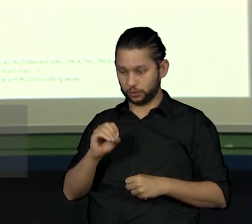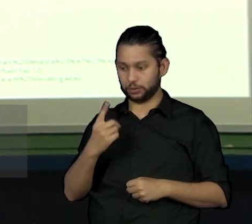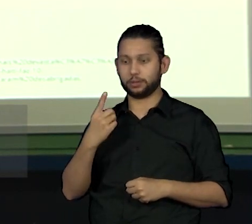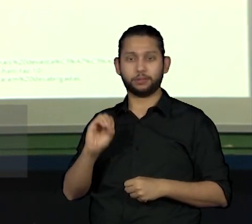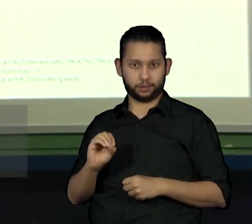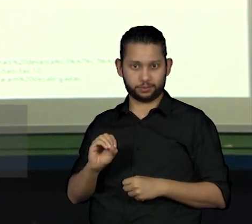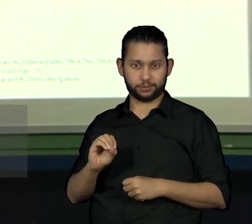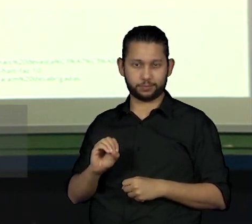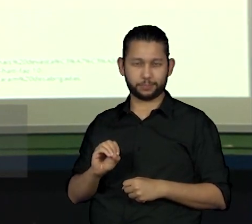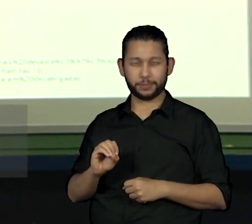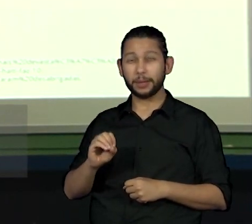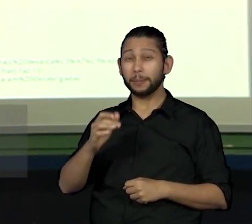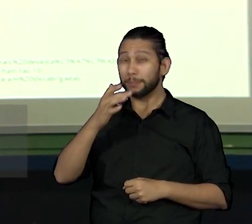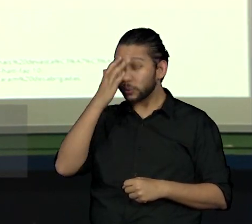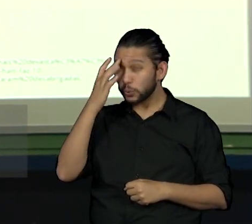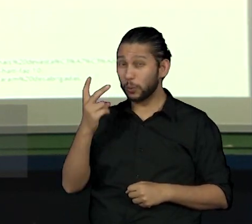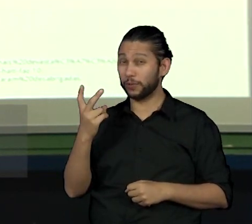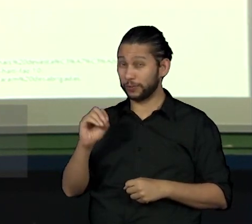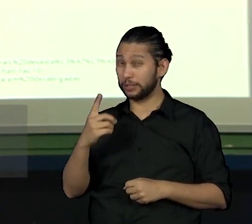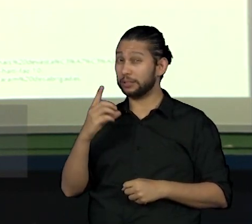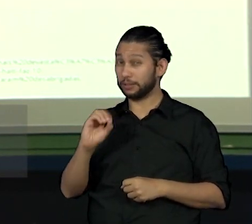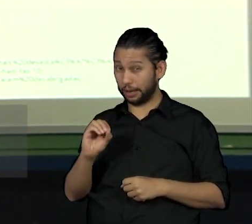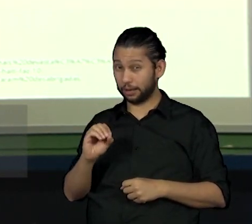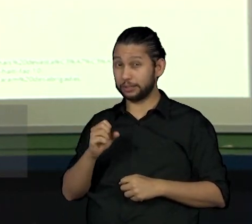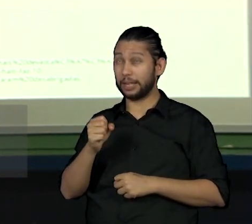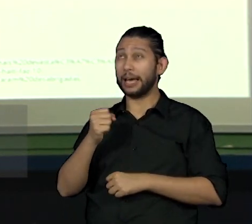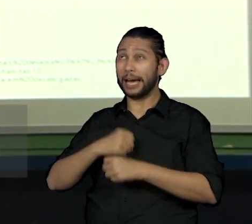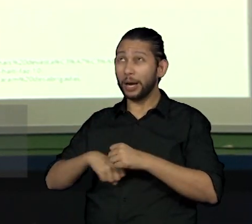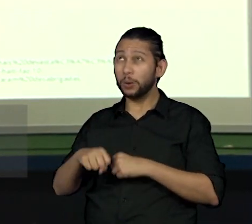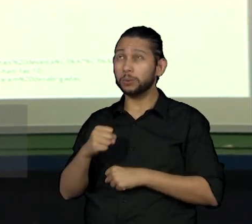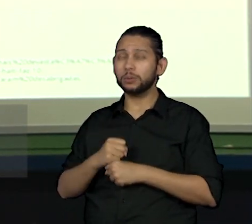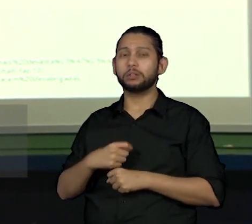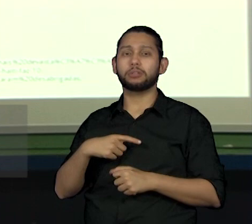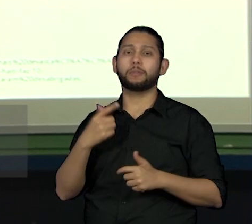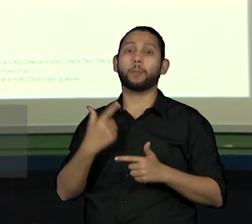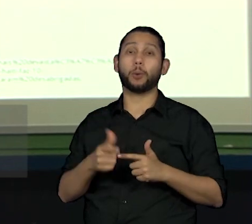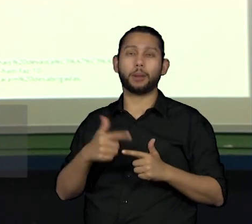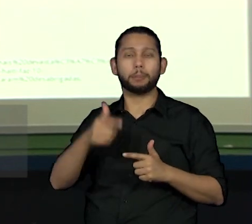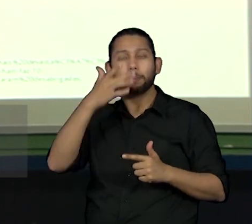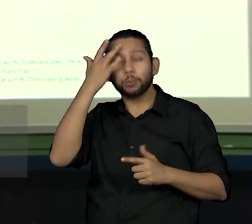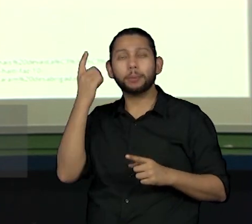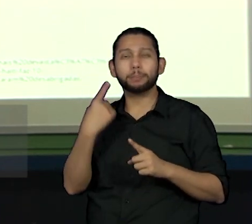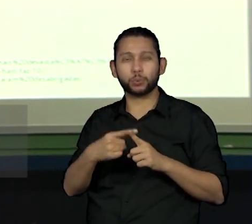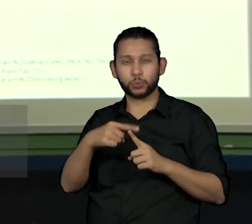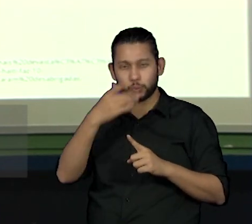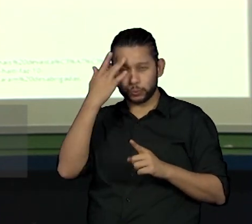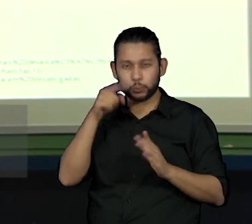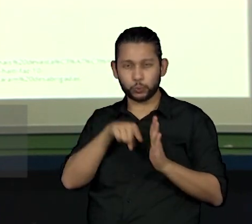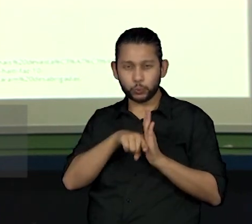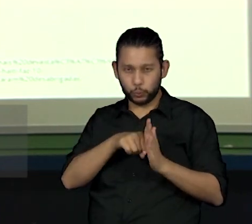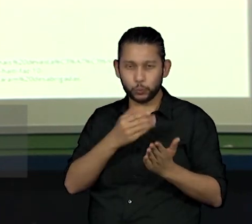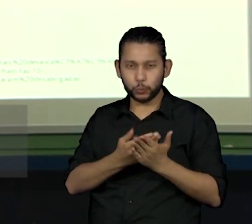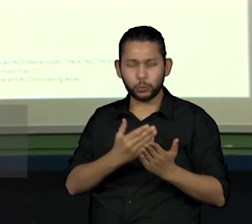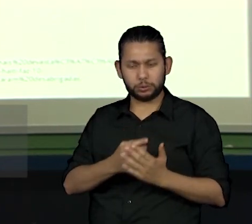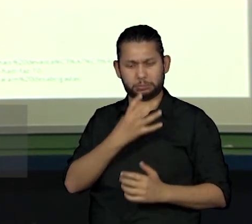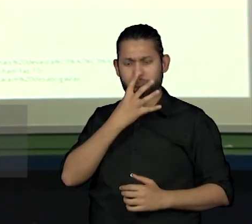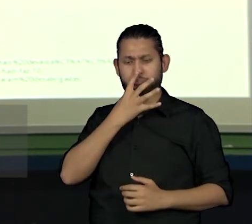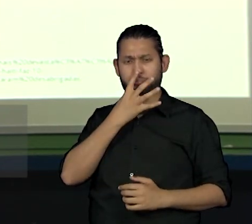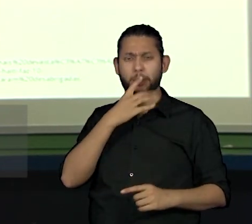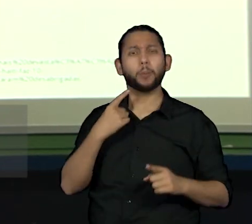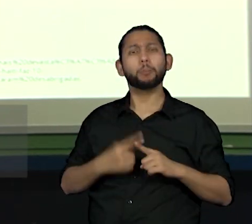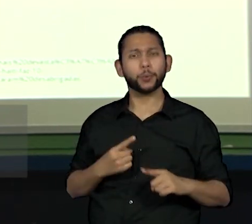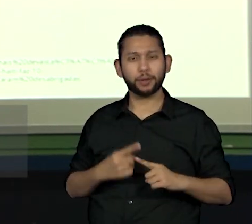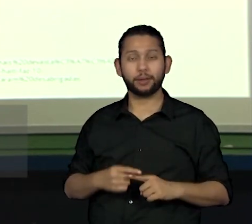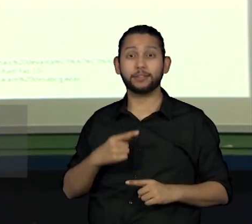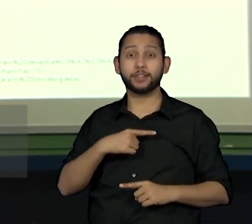Para os sismólogos, foi um ano que chamou muita atenção, para os que estudam os terremotos, foi um ano que chamou muita atenção, porque teve